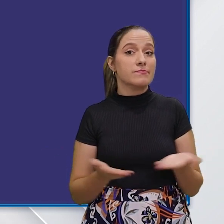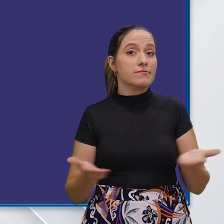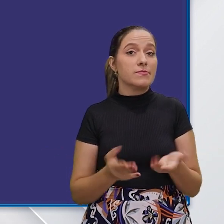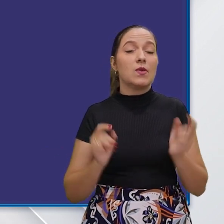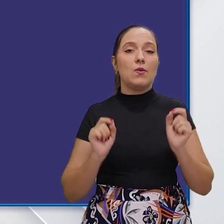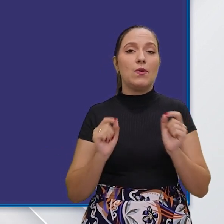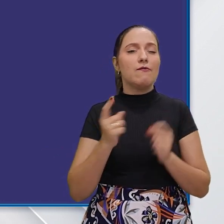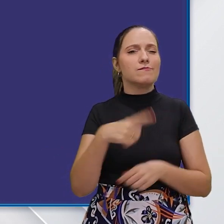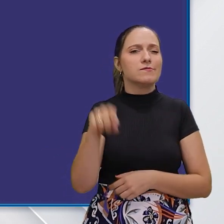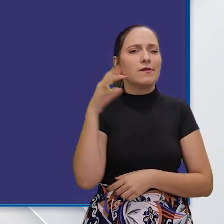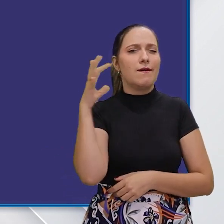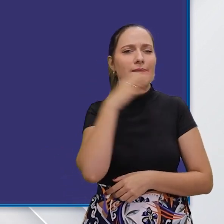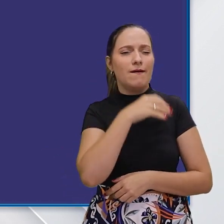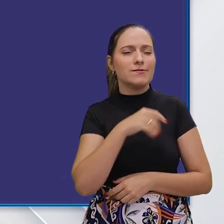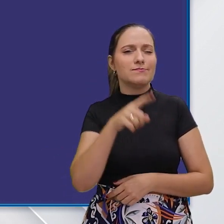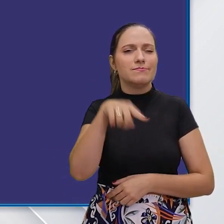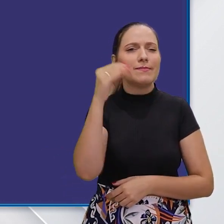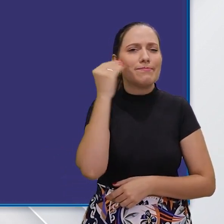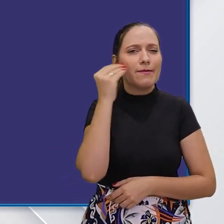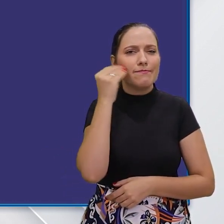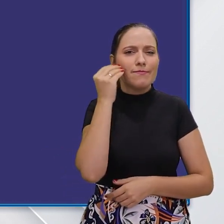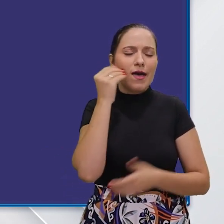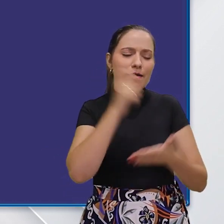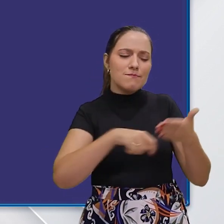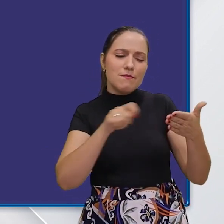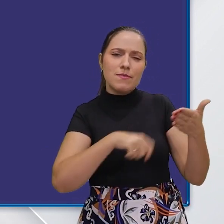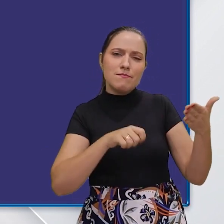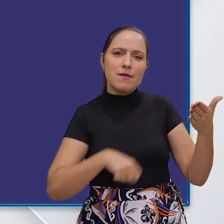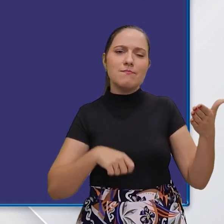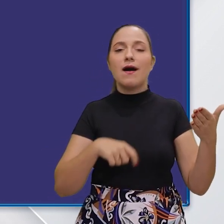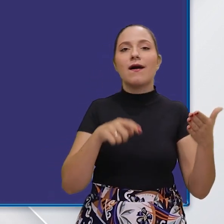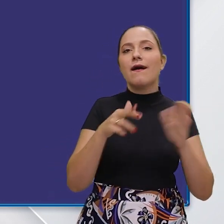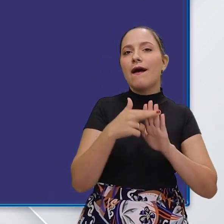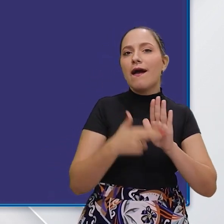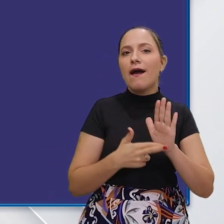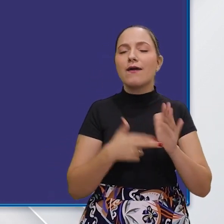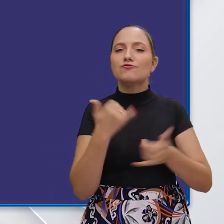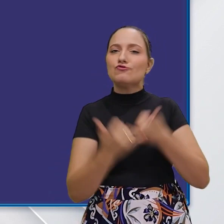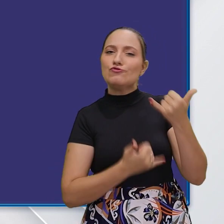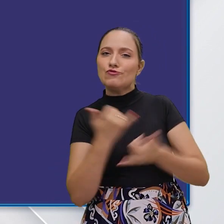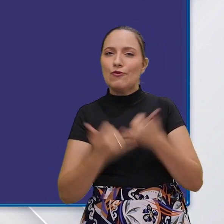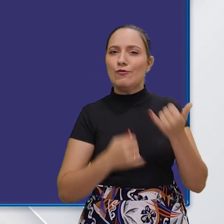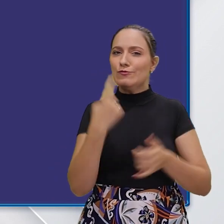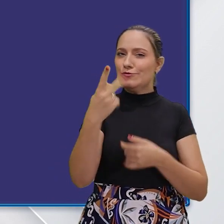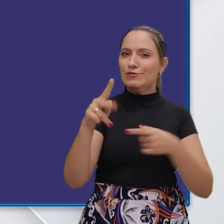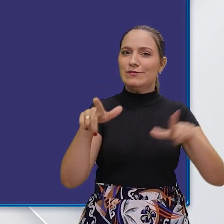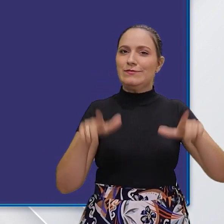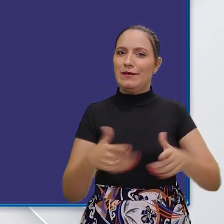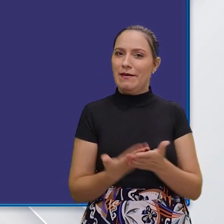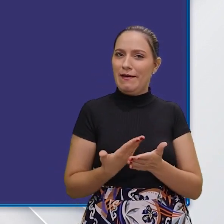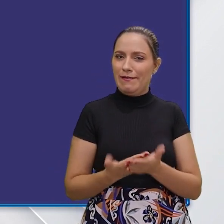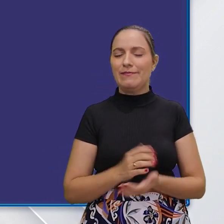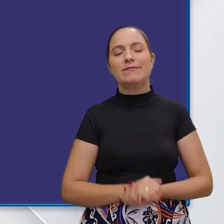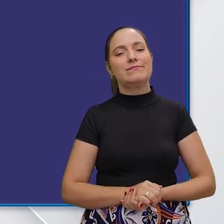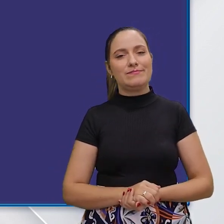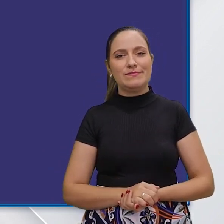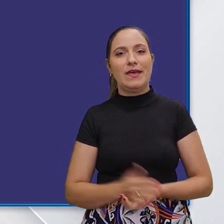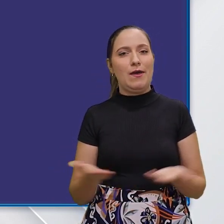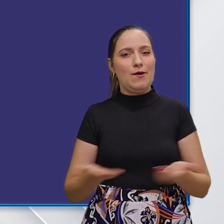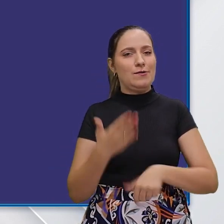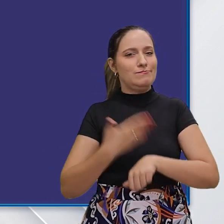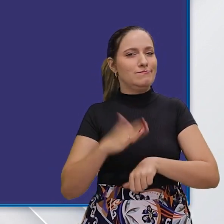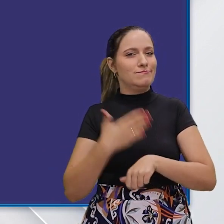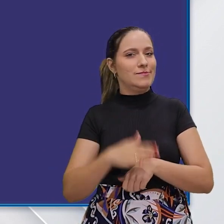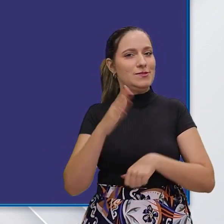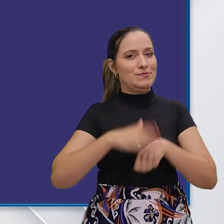Agora, o que acha de tentar escrever em sala as regras para um jogo? É a sua vez